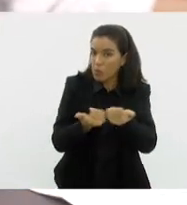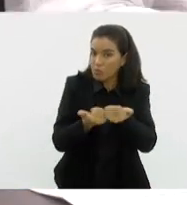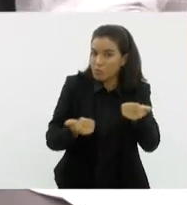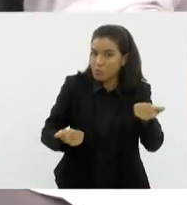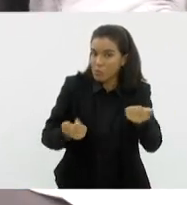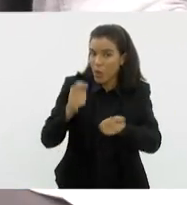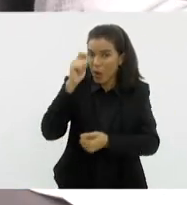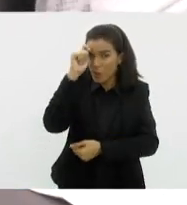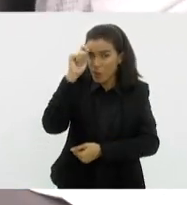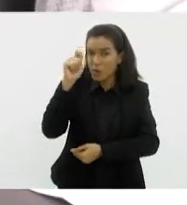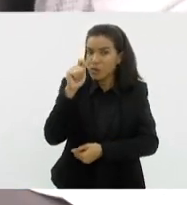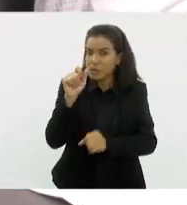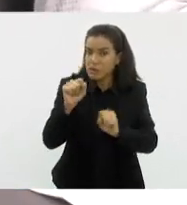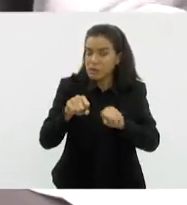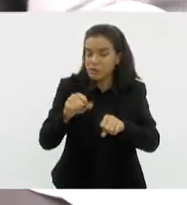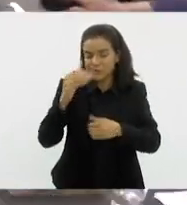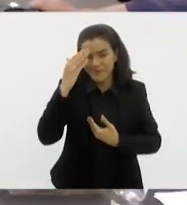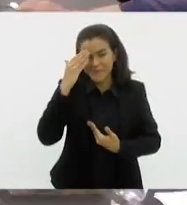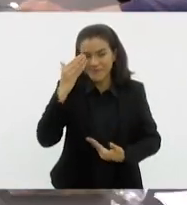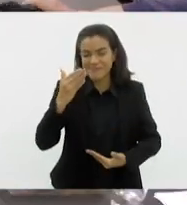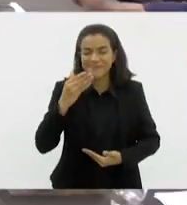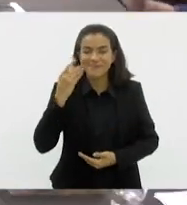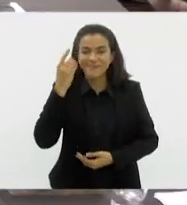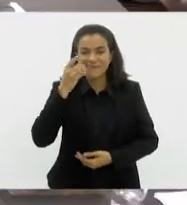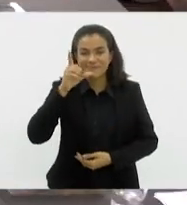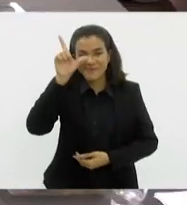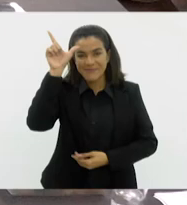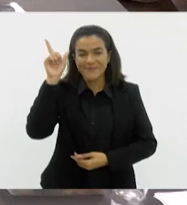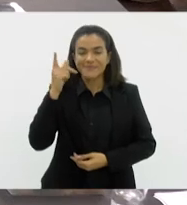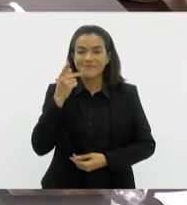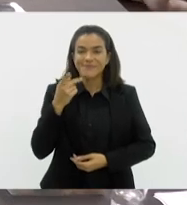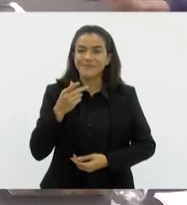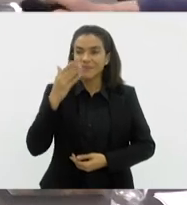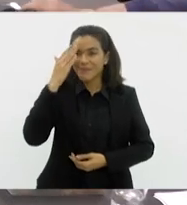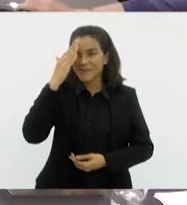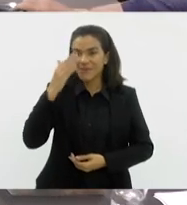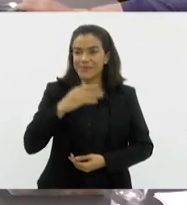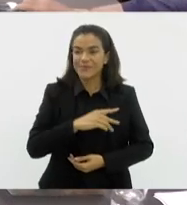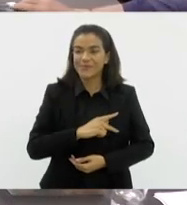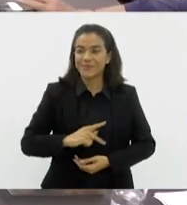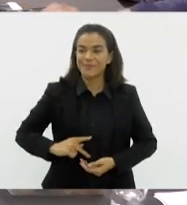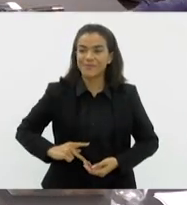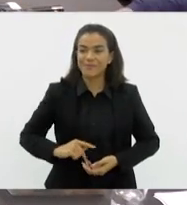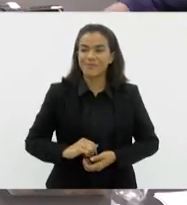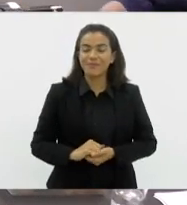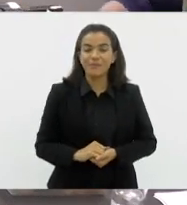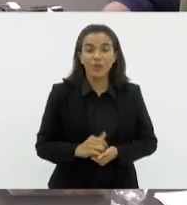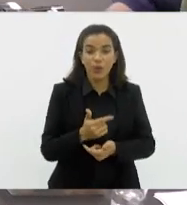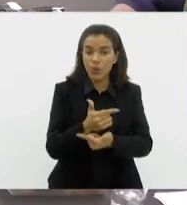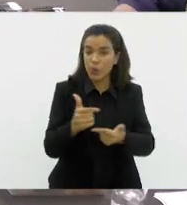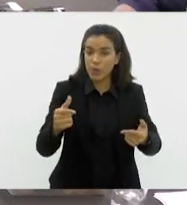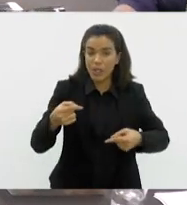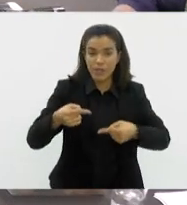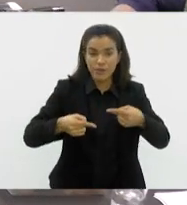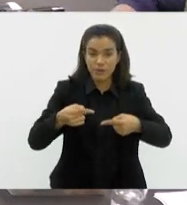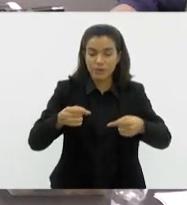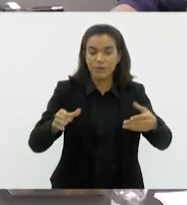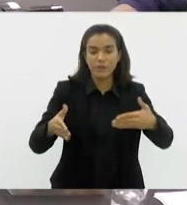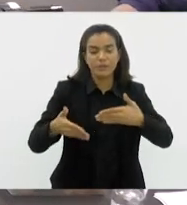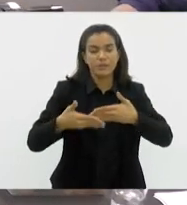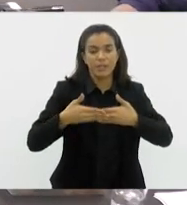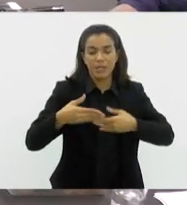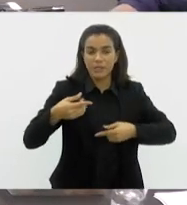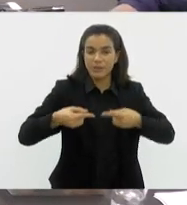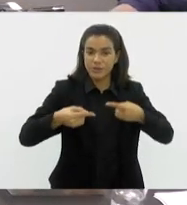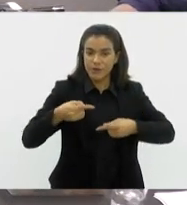queiram. Obrigado, Luiz Paulo. Obrigado, presidente. Então, não havendo quem queira discutir, encerrada